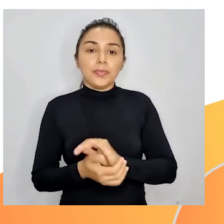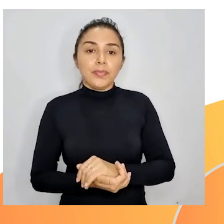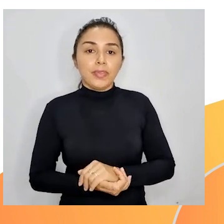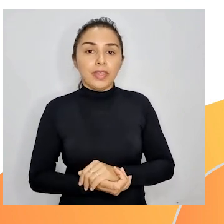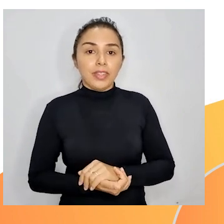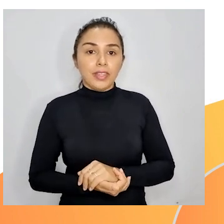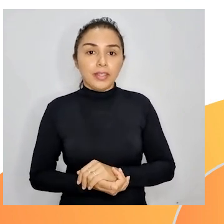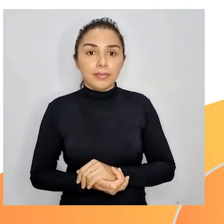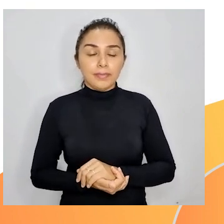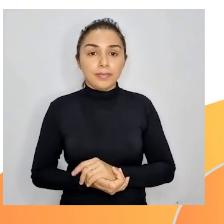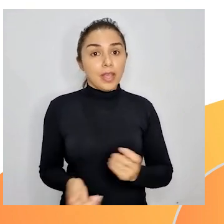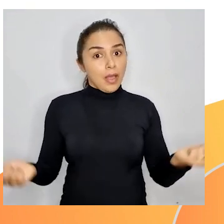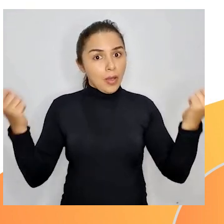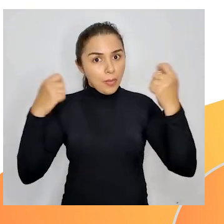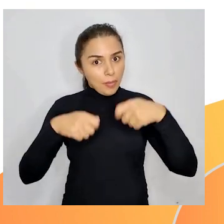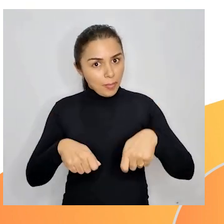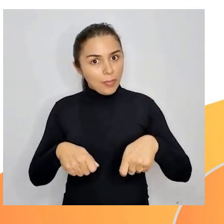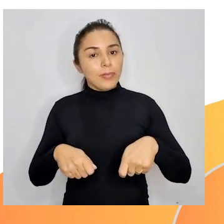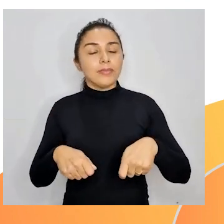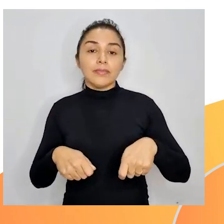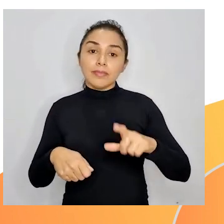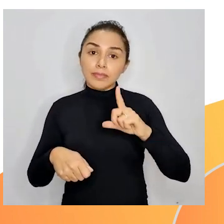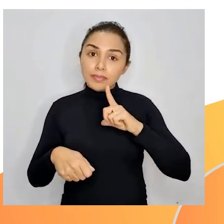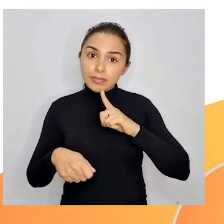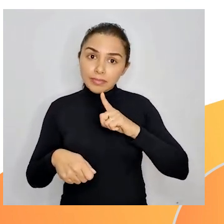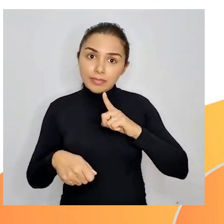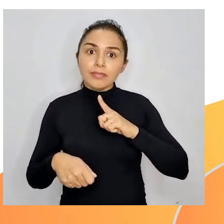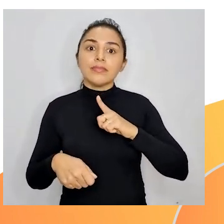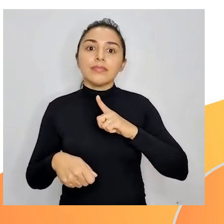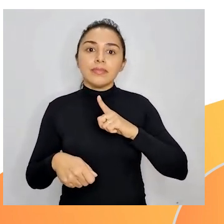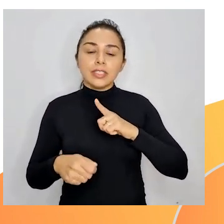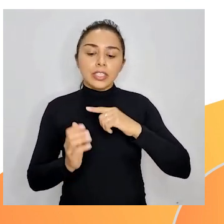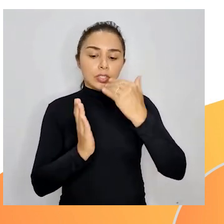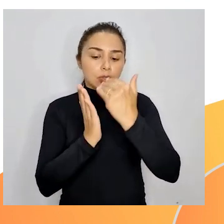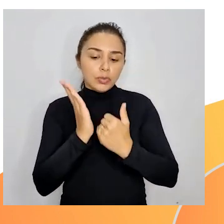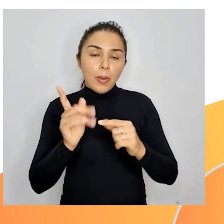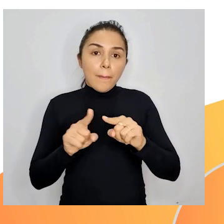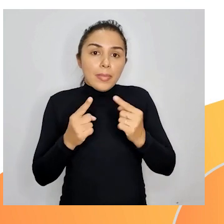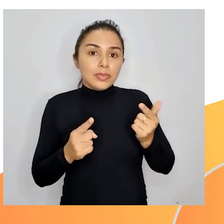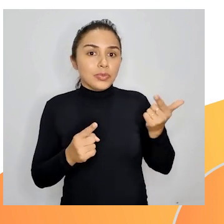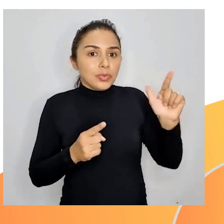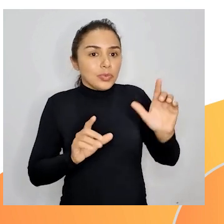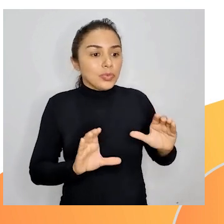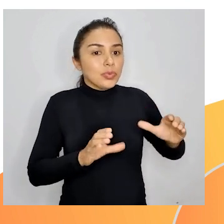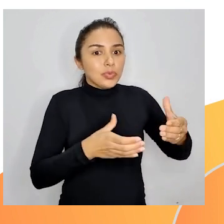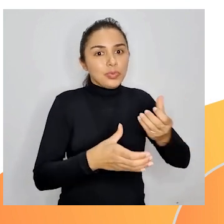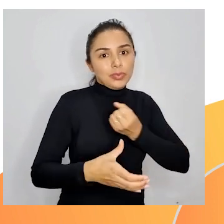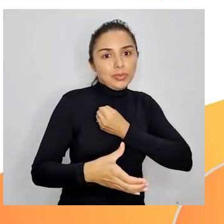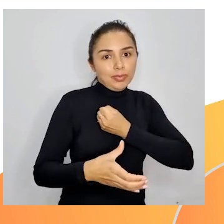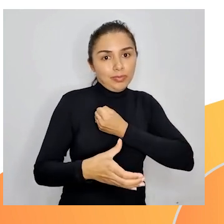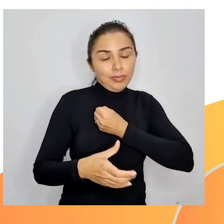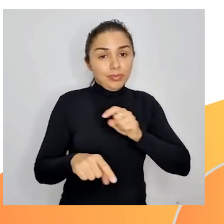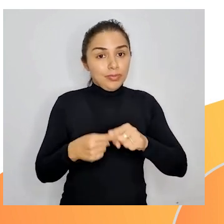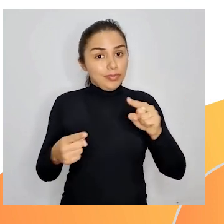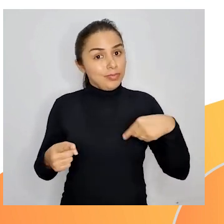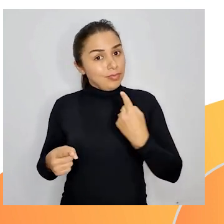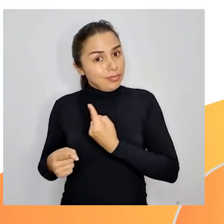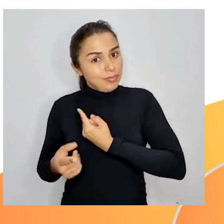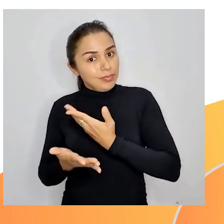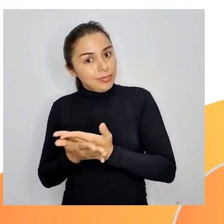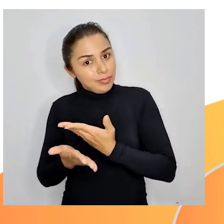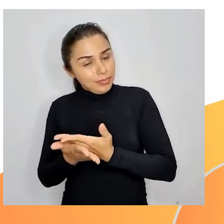essa possibilidade existe em outro conjunto numérico. Nesse caso aqui, nós estamos estudando os